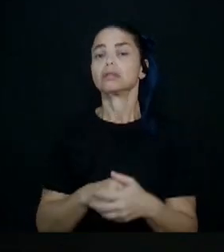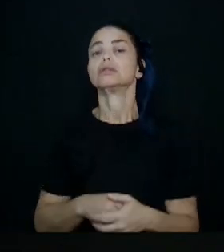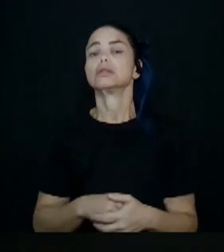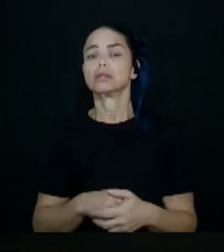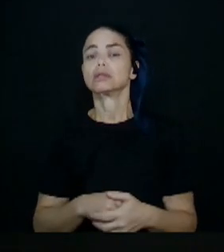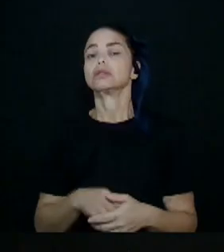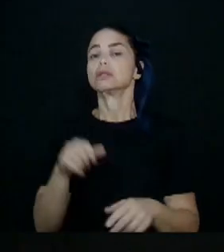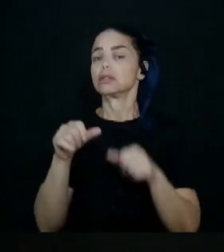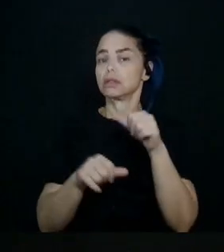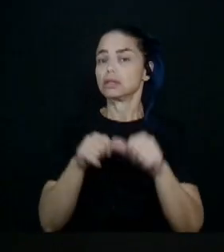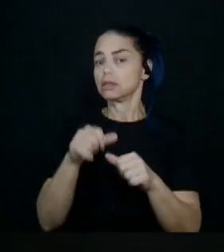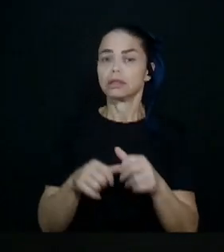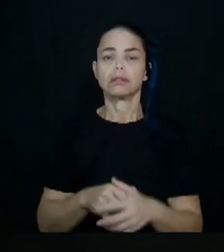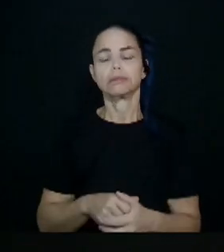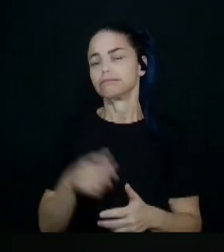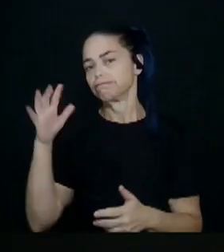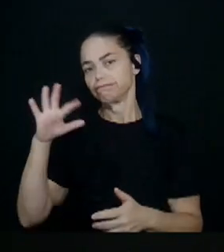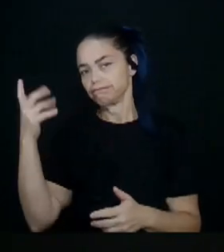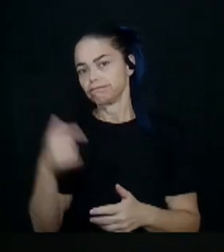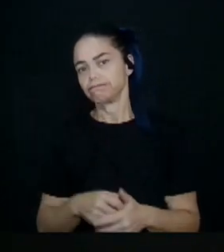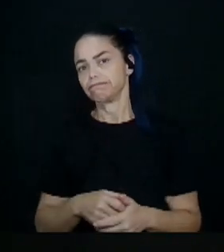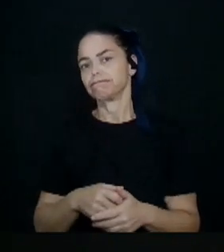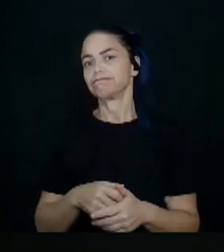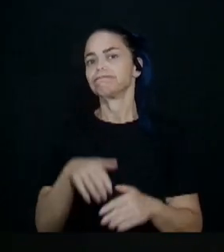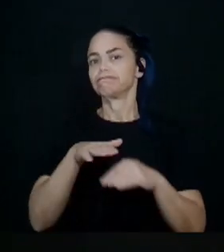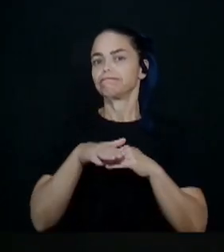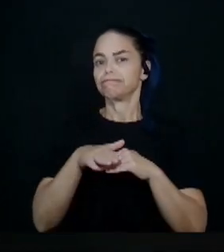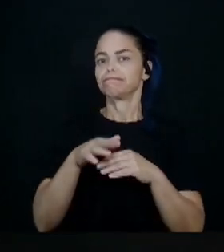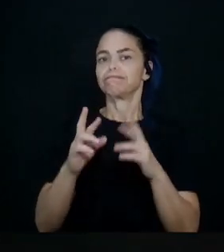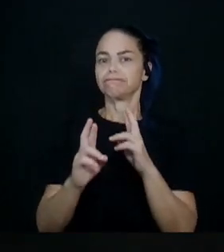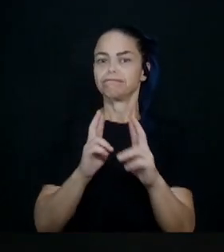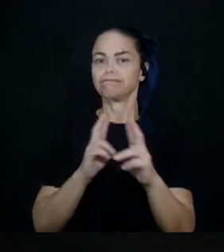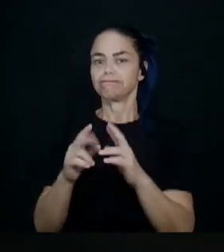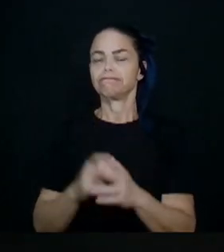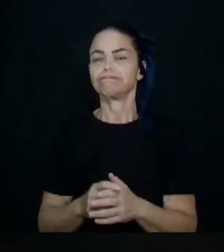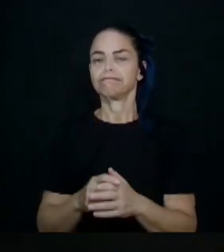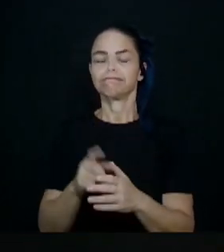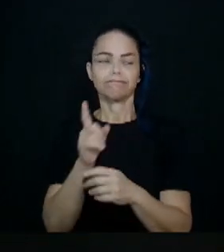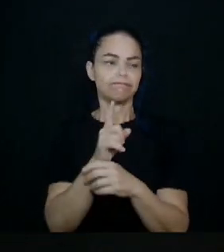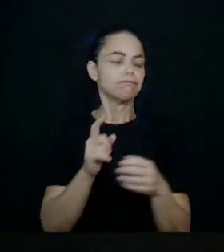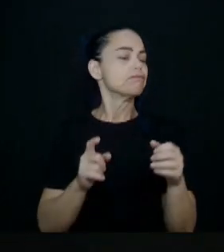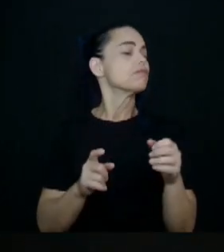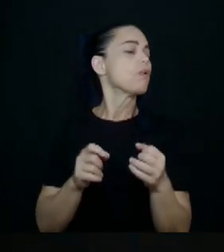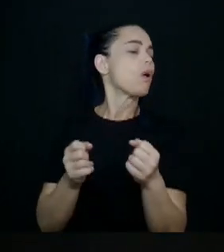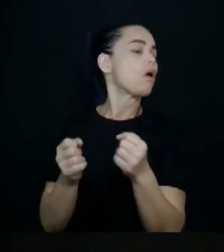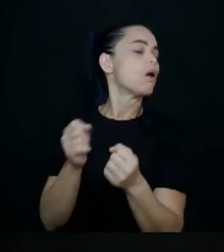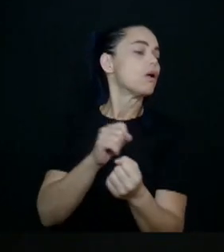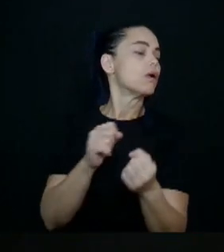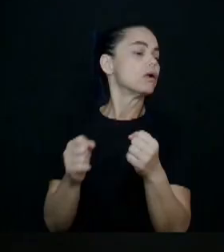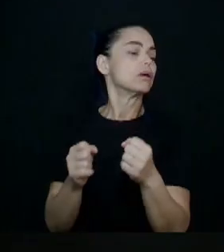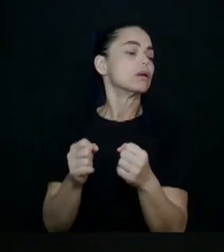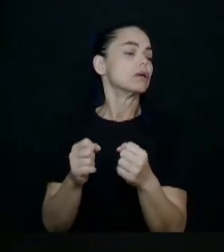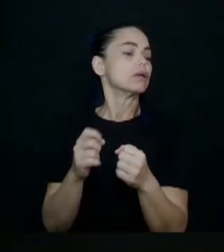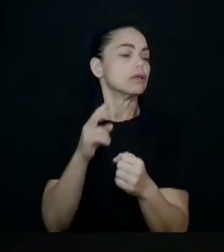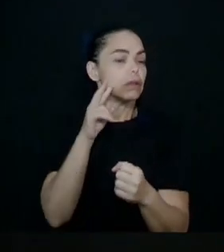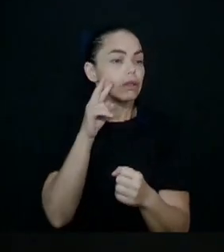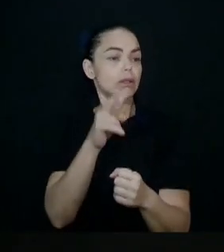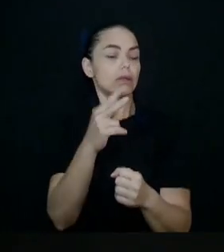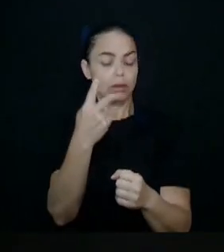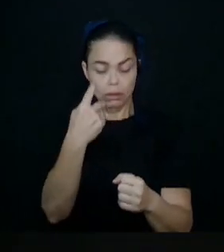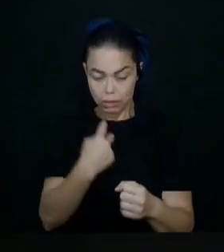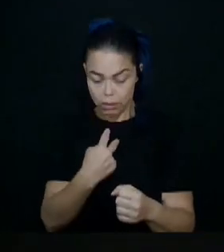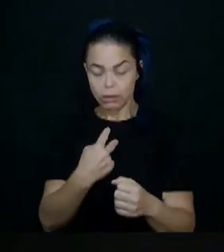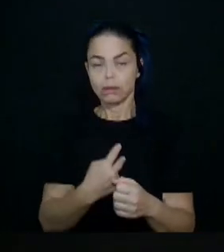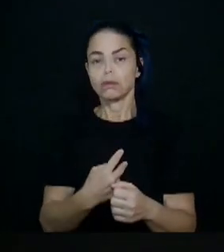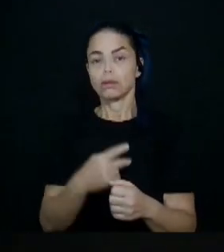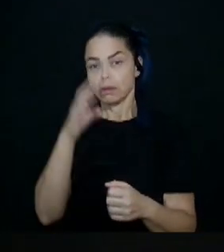mudança, ela não acontece no asfalto, mas no retrovisor, quando a gente olha para nós mesmos e a gente decide não